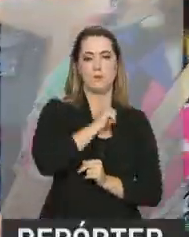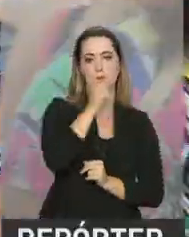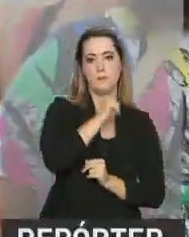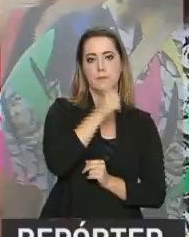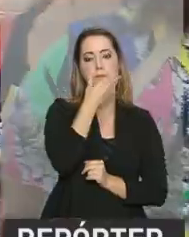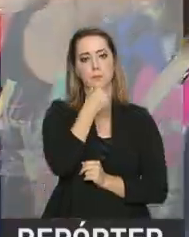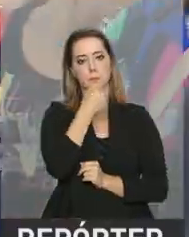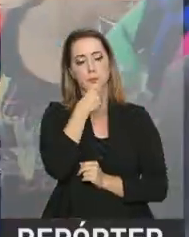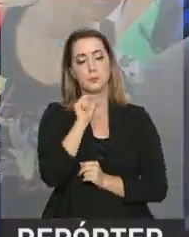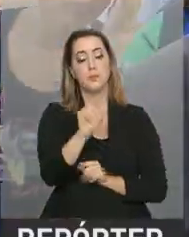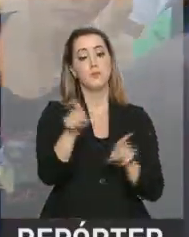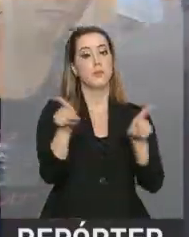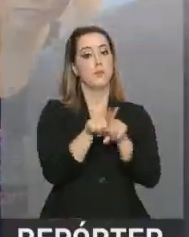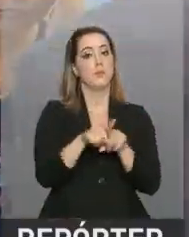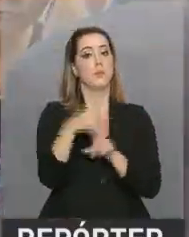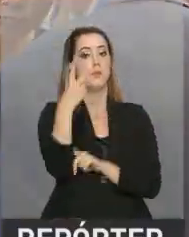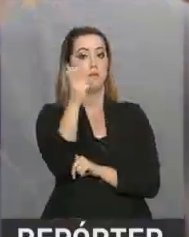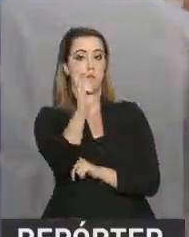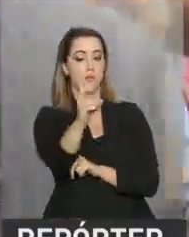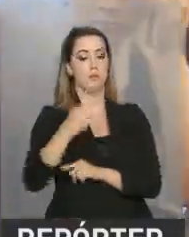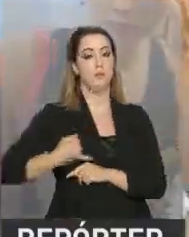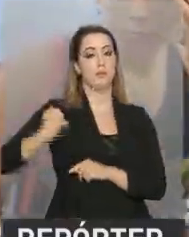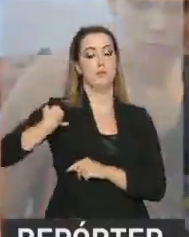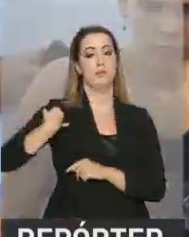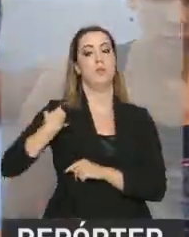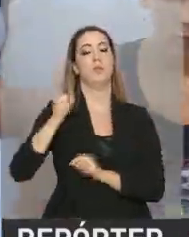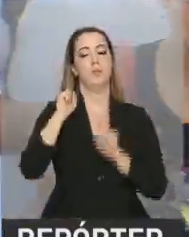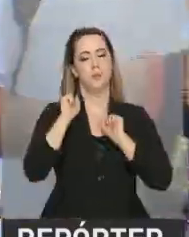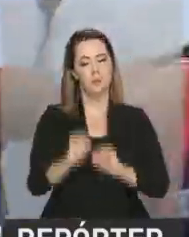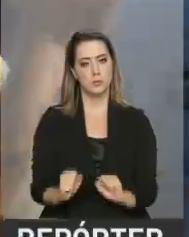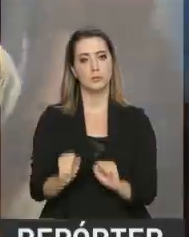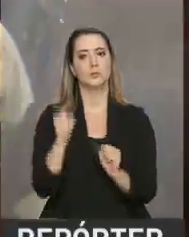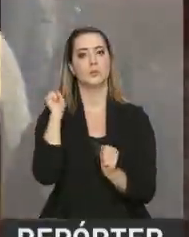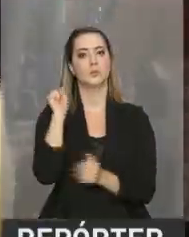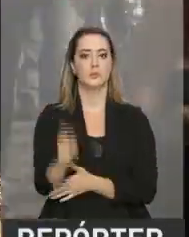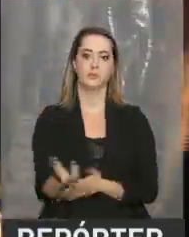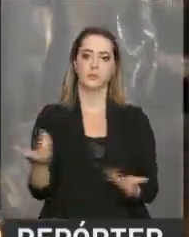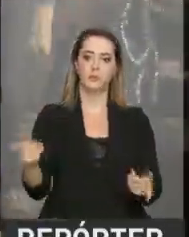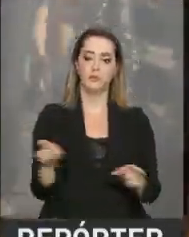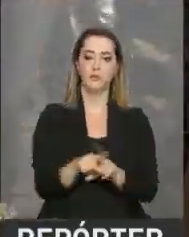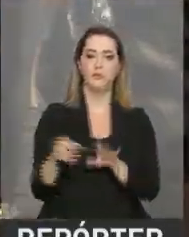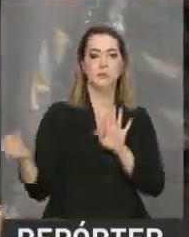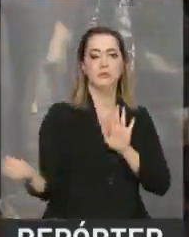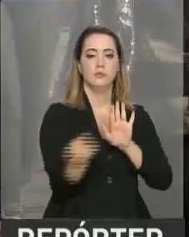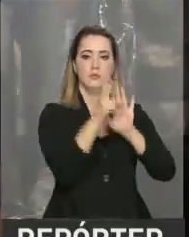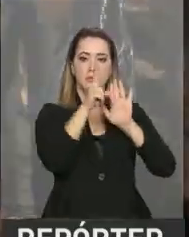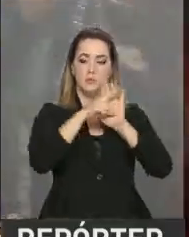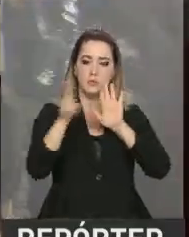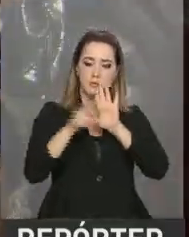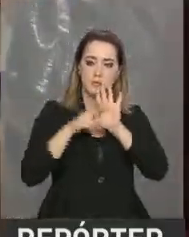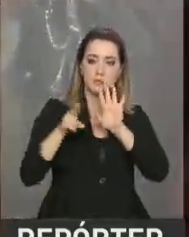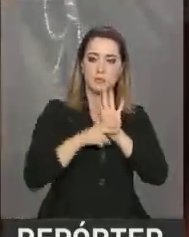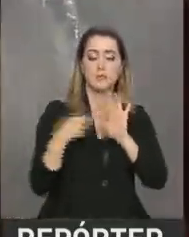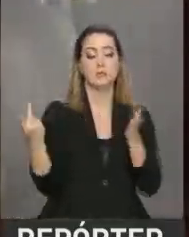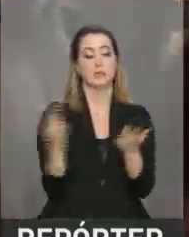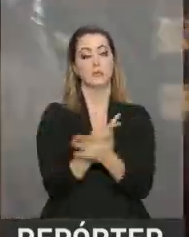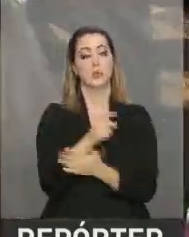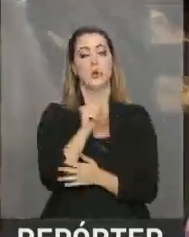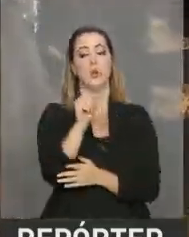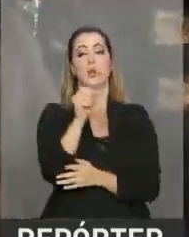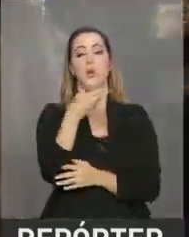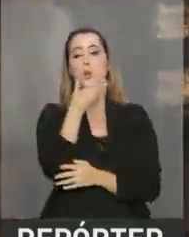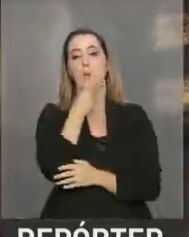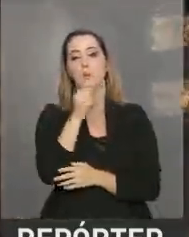25 anos de contribuição para a aposentadoria as novas regras devem valer integralmente para homens com